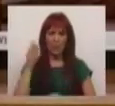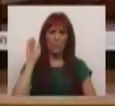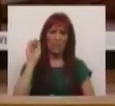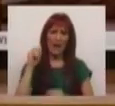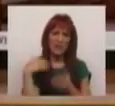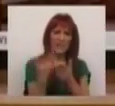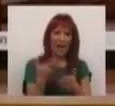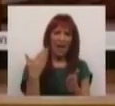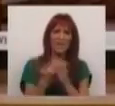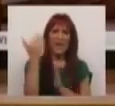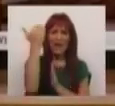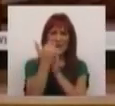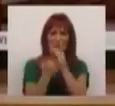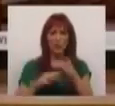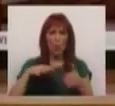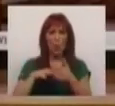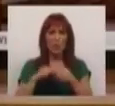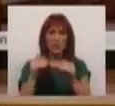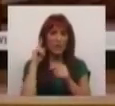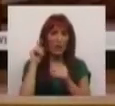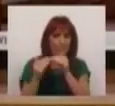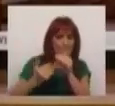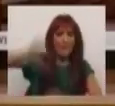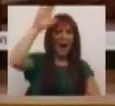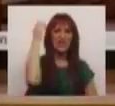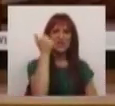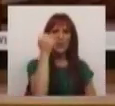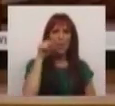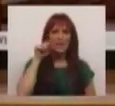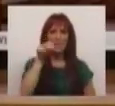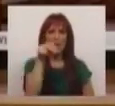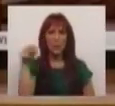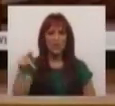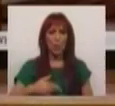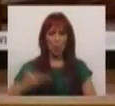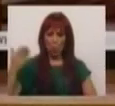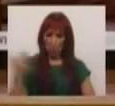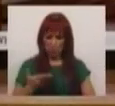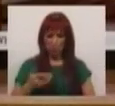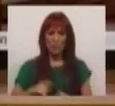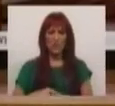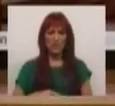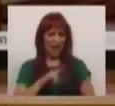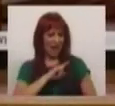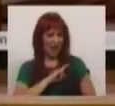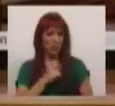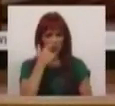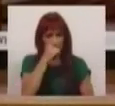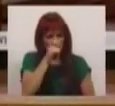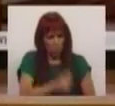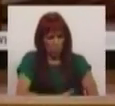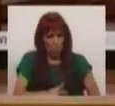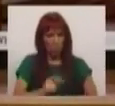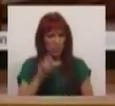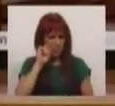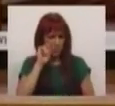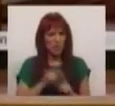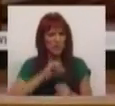bancos da lista de contas com saldos superiores a 50 mil euros. O direito à privacidade pessoal,